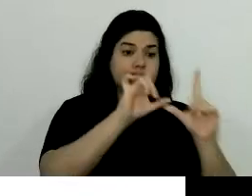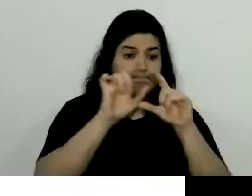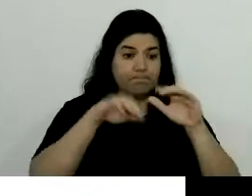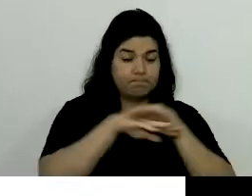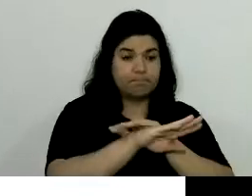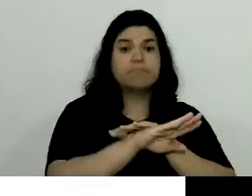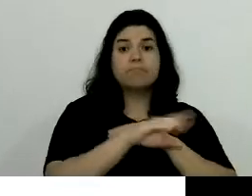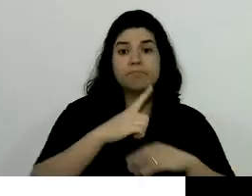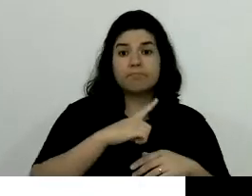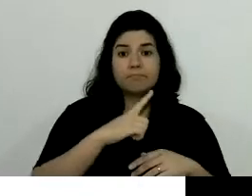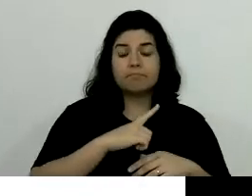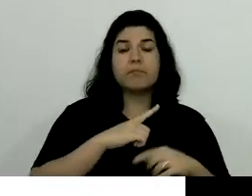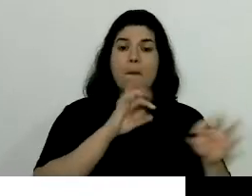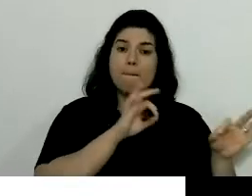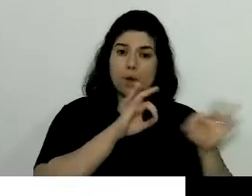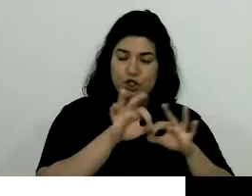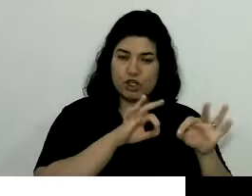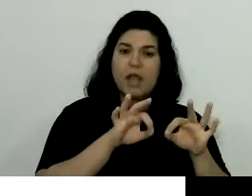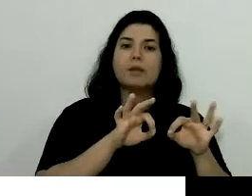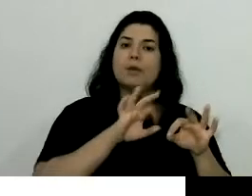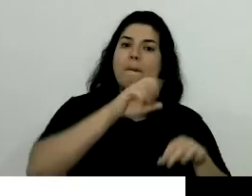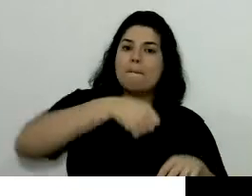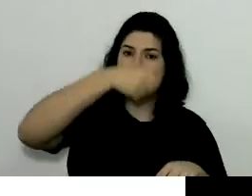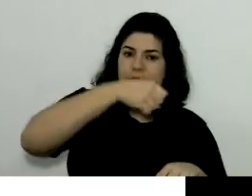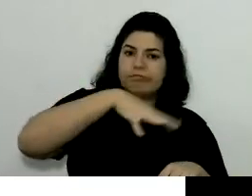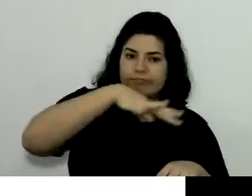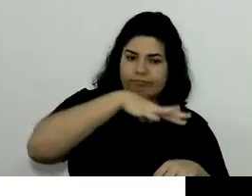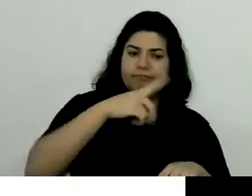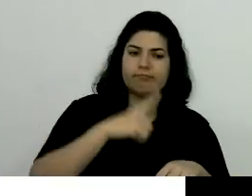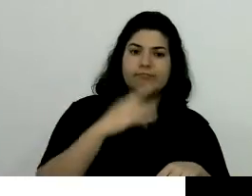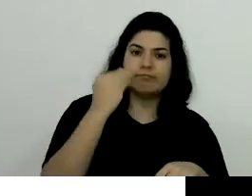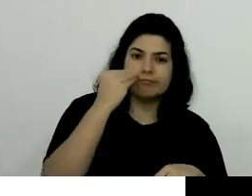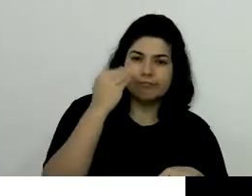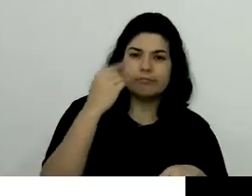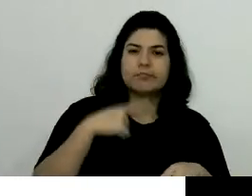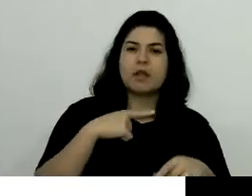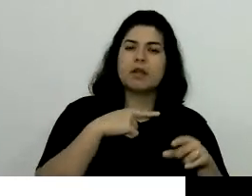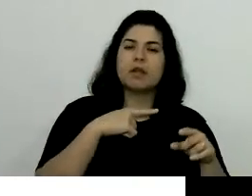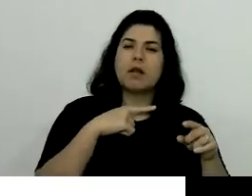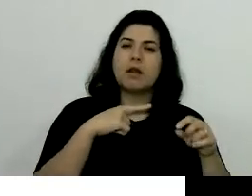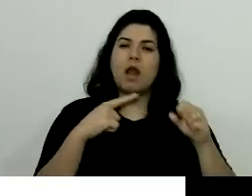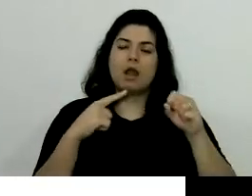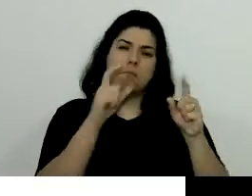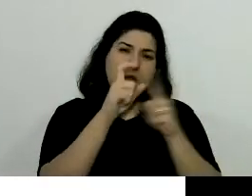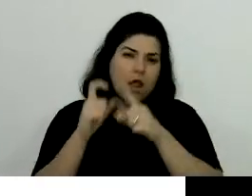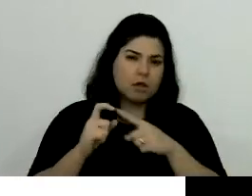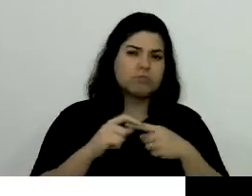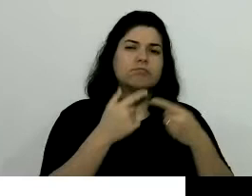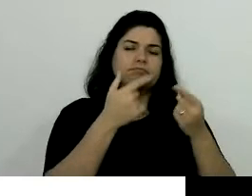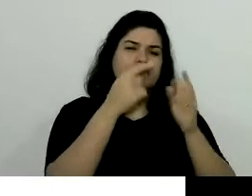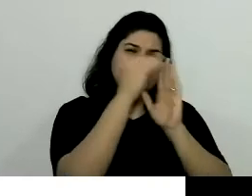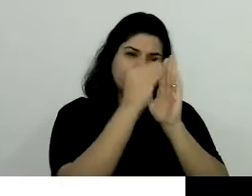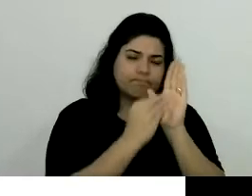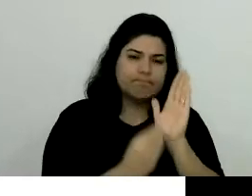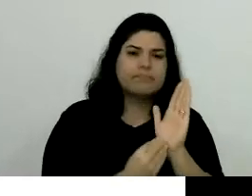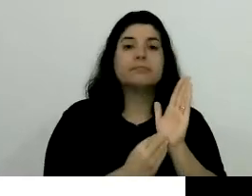pelo CNPq, um projeto com bolsistas, onde nós testamos vocabulários controlados, fichas